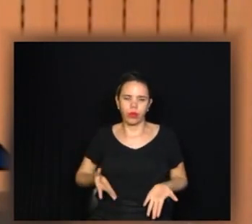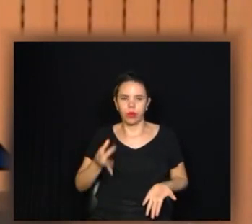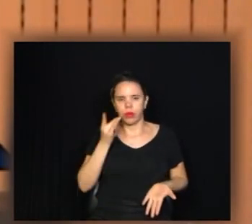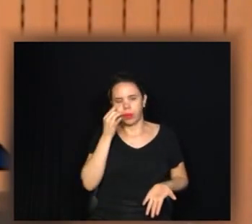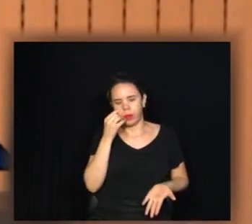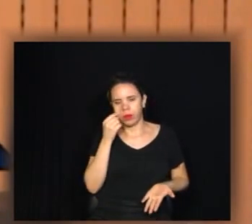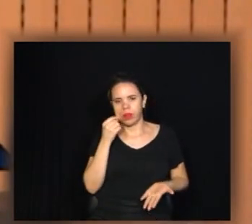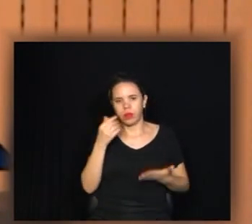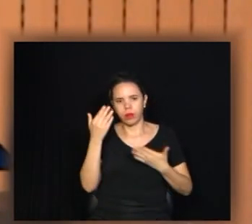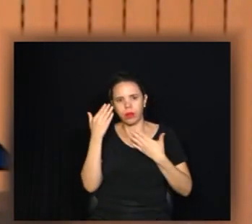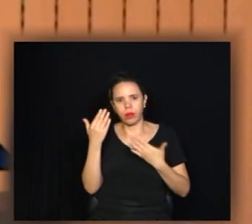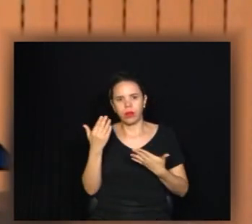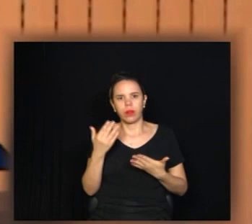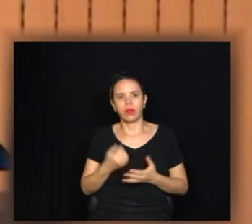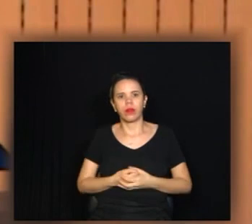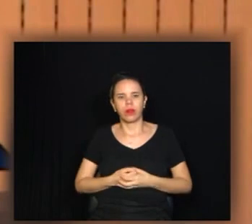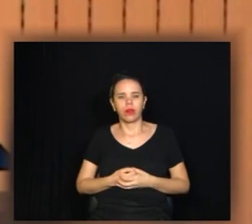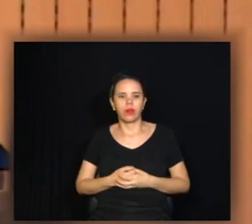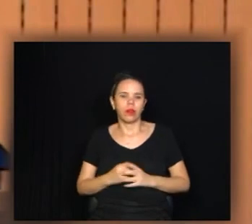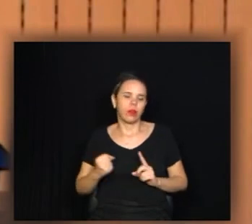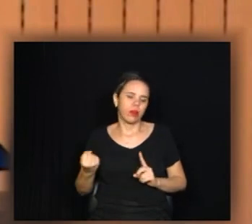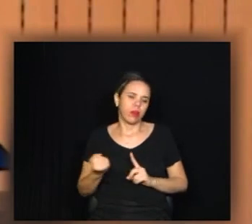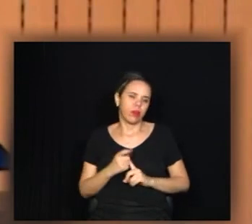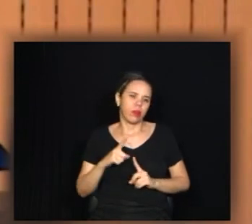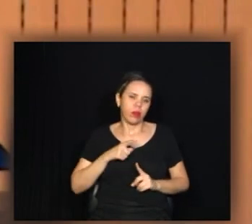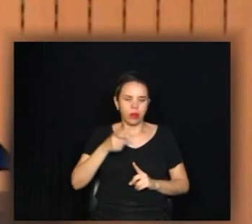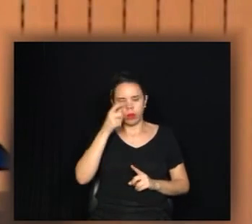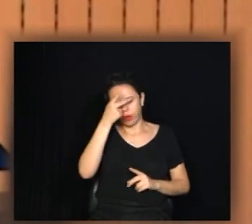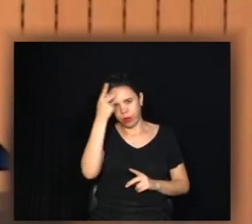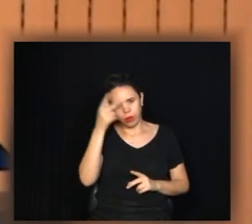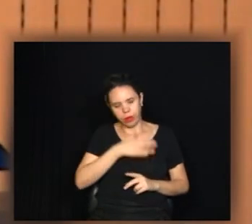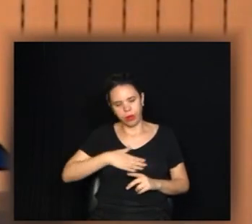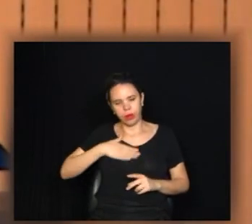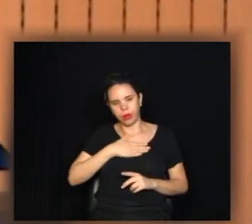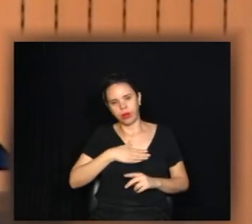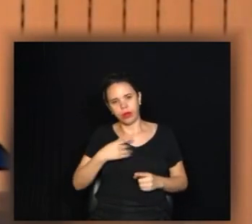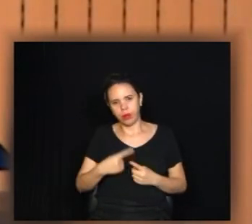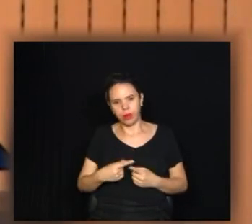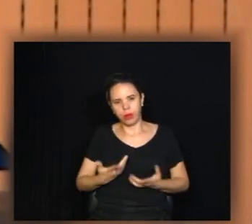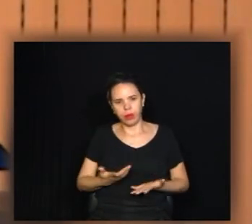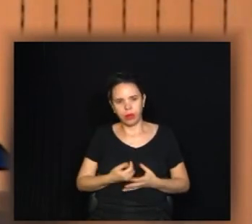presente, do agradecimento social que ali a gente via nas pessoas. Porque